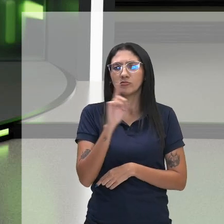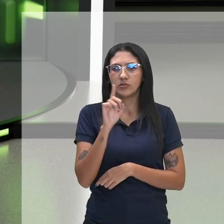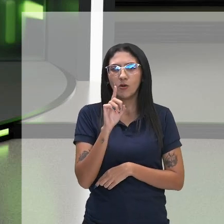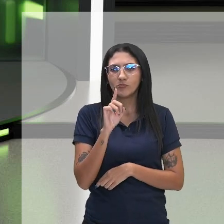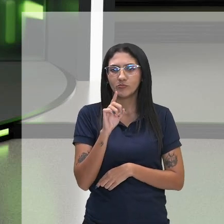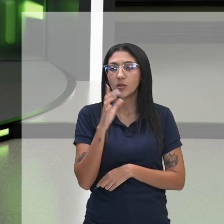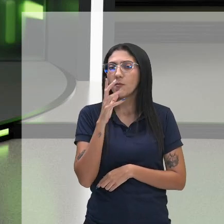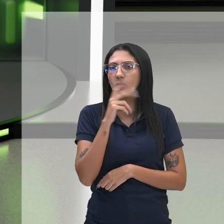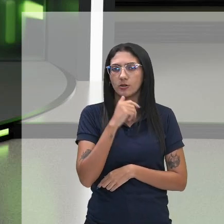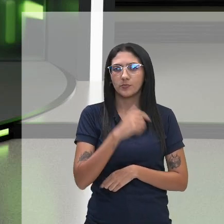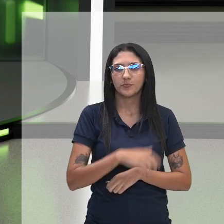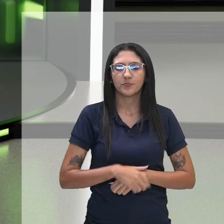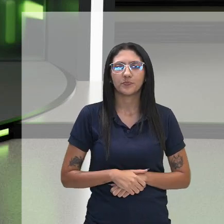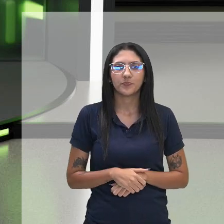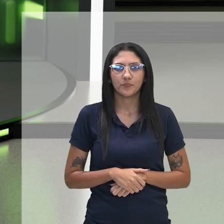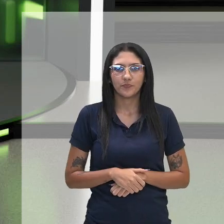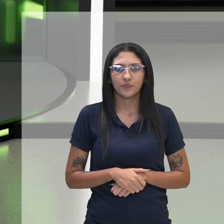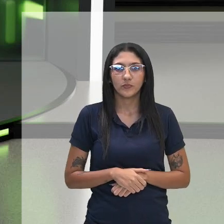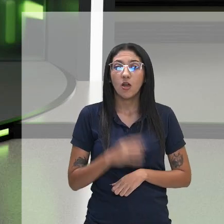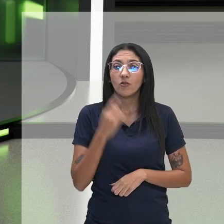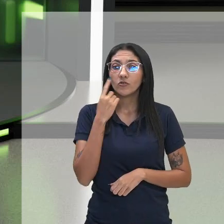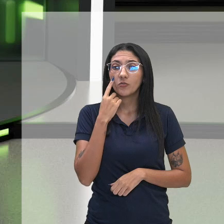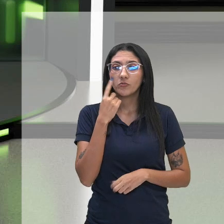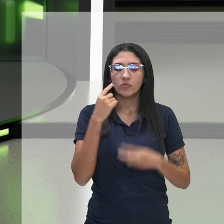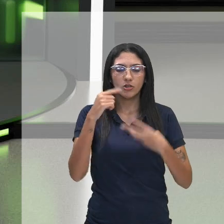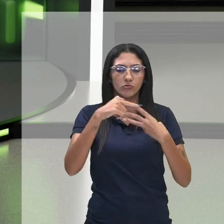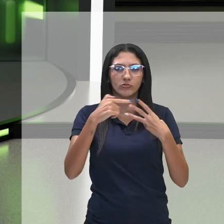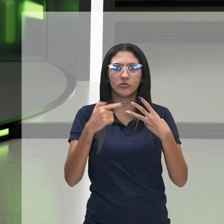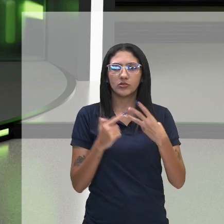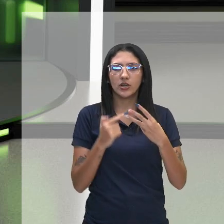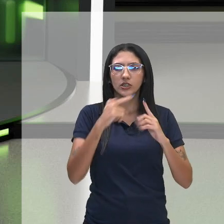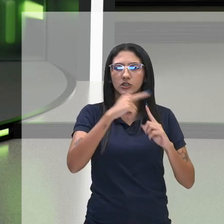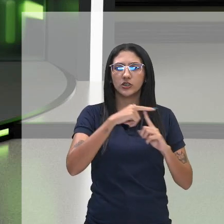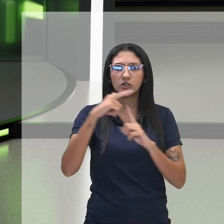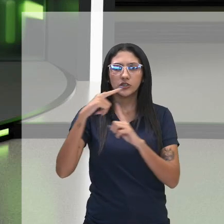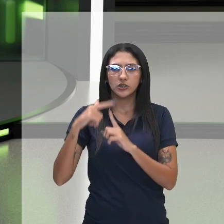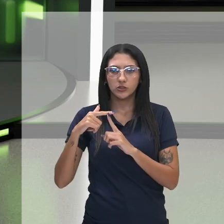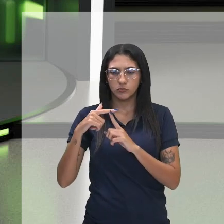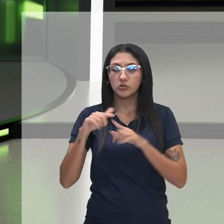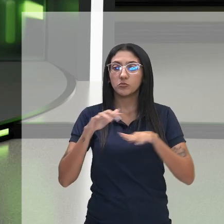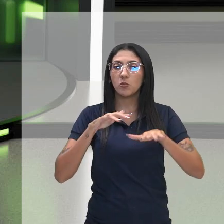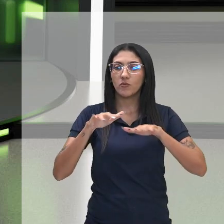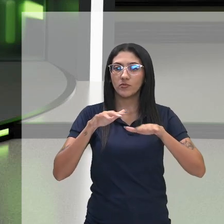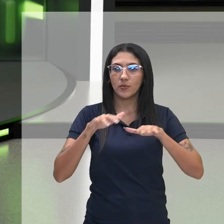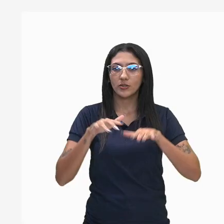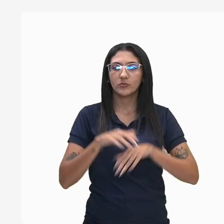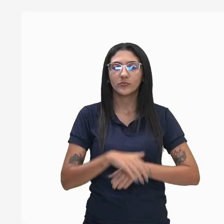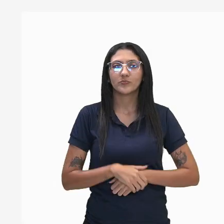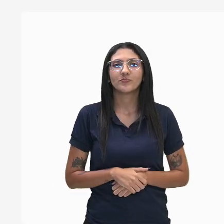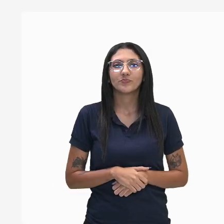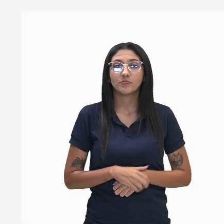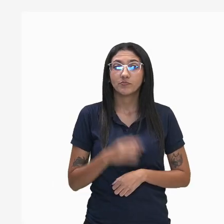acontecendo. Vamos observar quais são os 3 tipos de movimentos realizados pelas placas tectônicas.